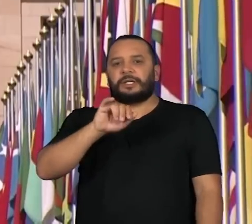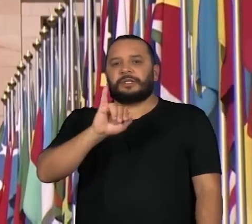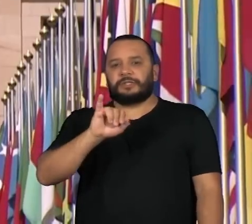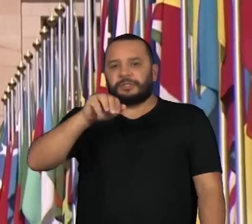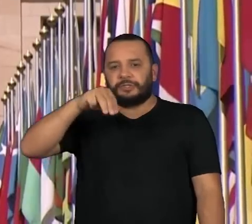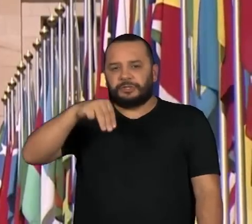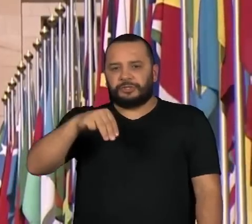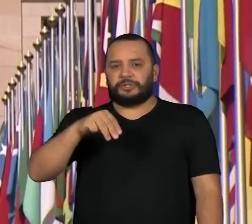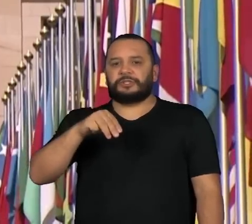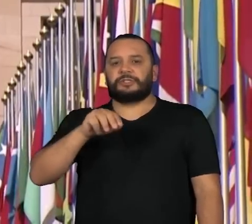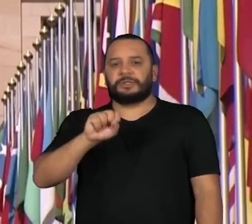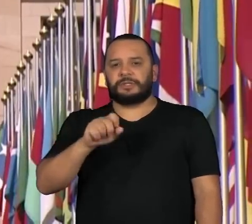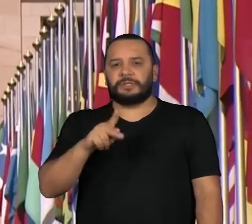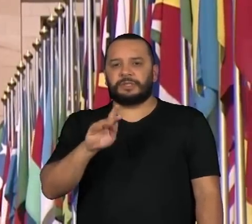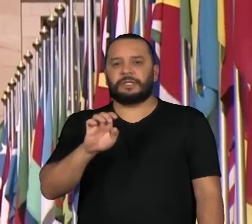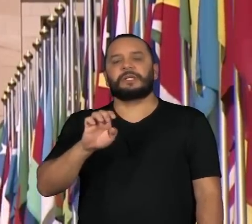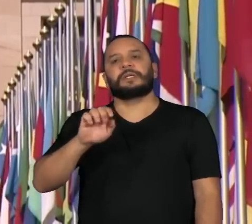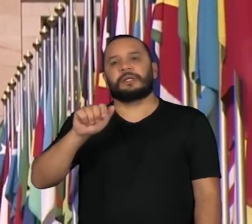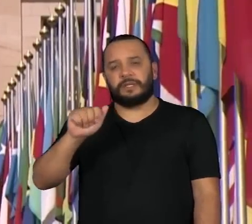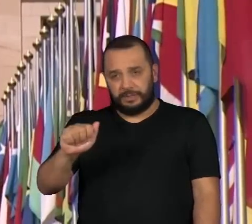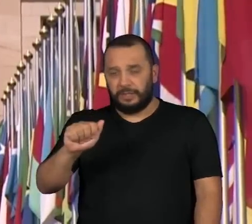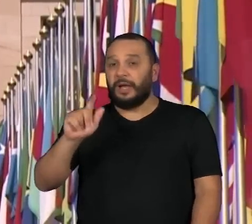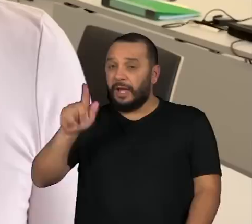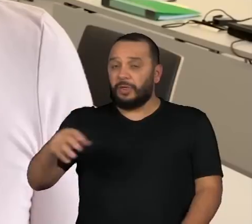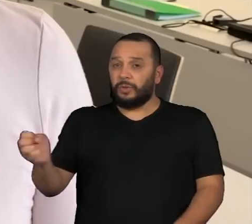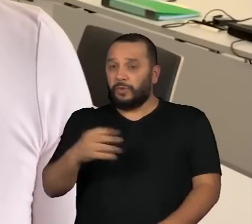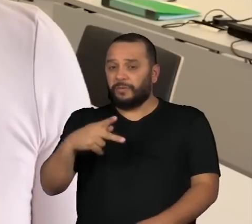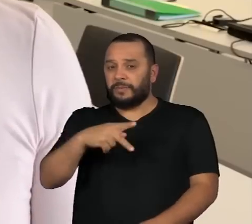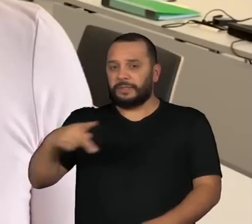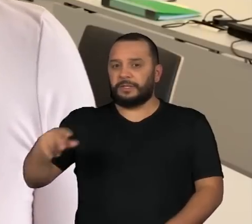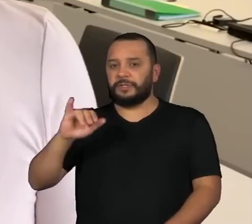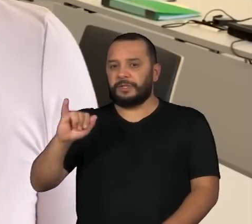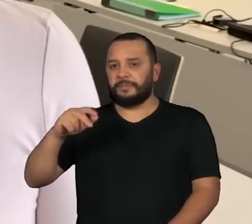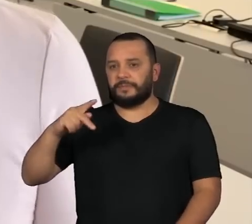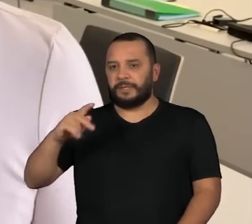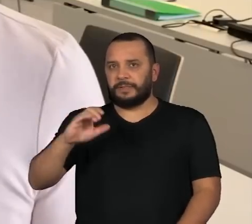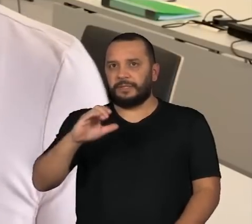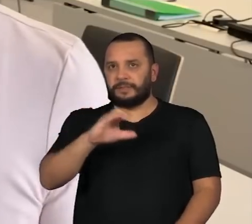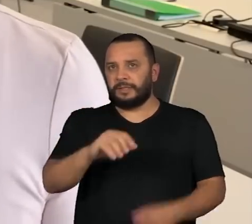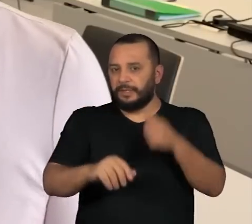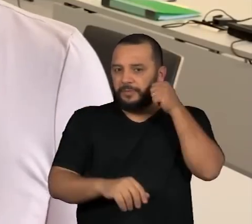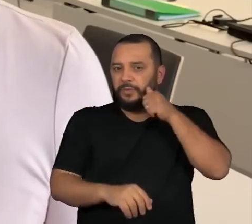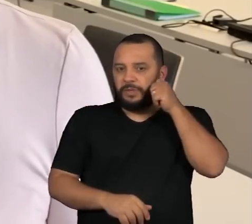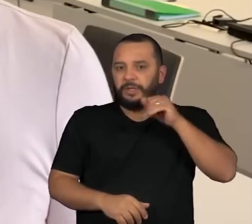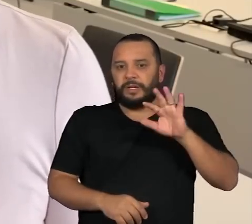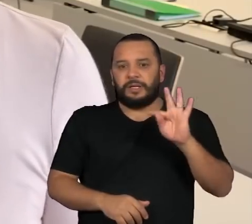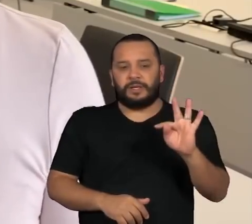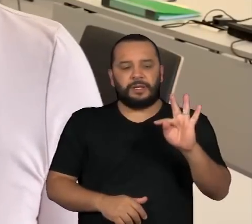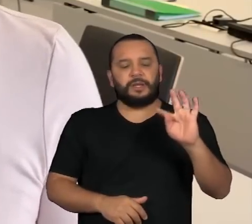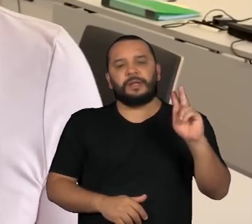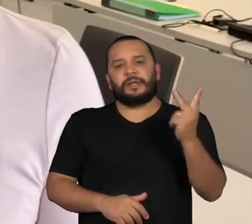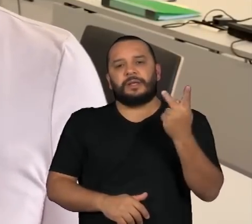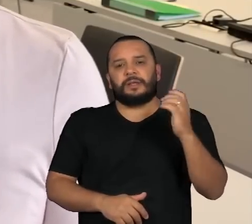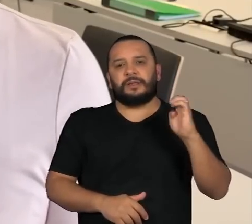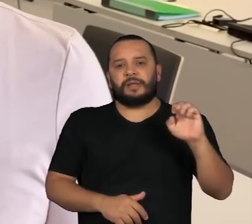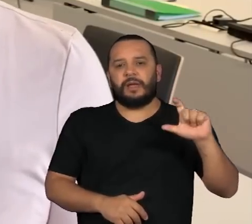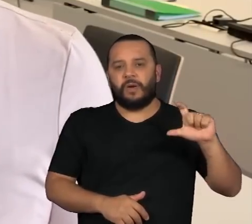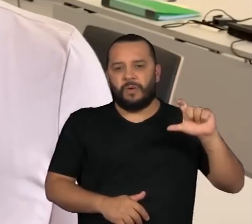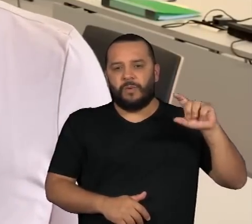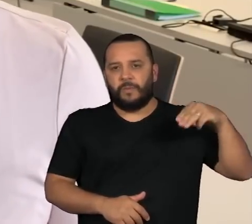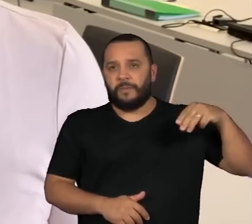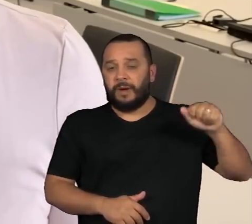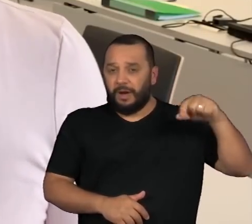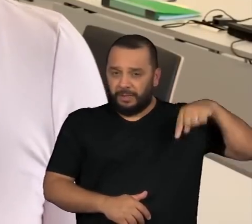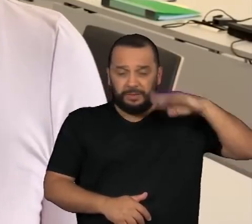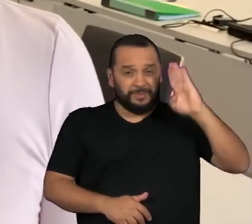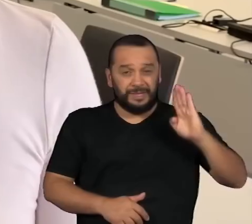painel intergovernamental das Nações Unidas sobre o Clima. A cientista brasileira Thelma Krug também era forte candidata, mas perdeu